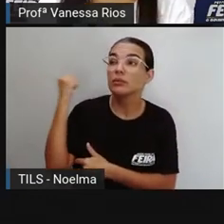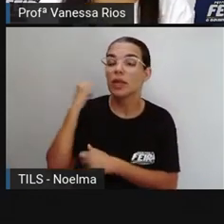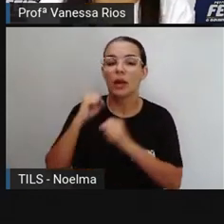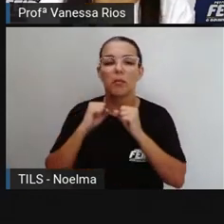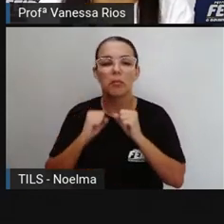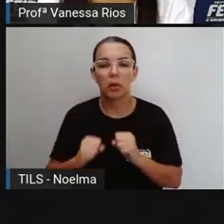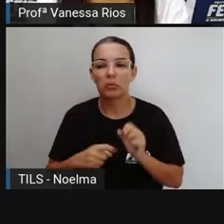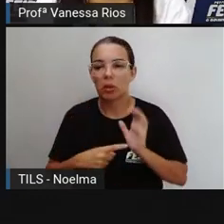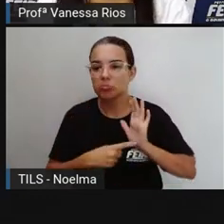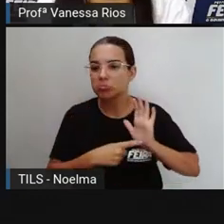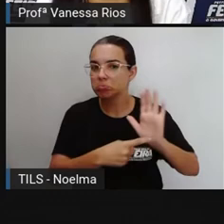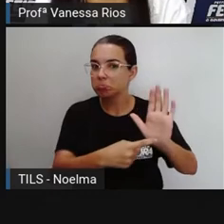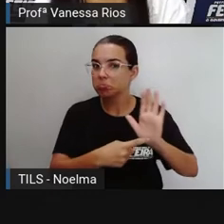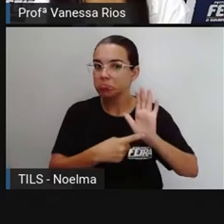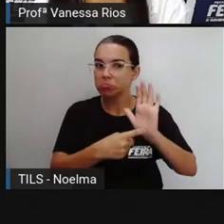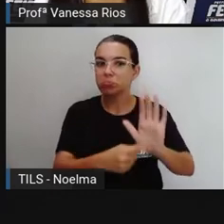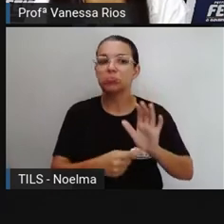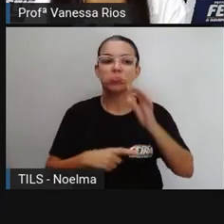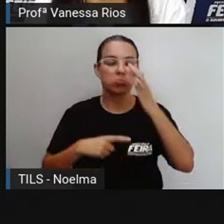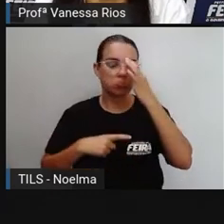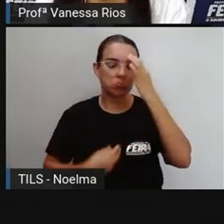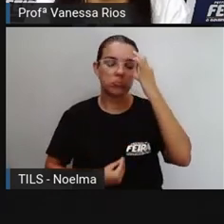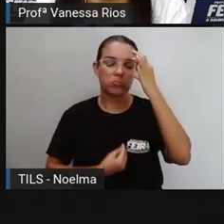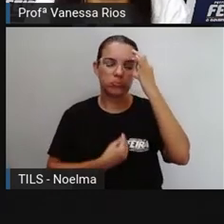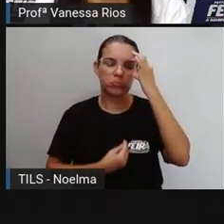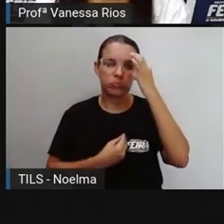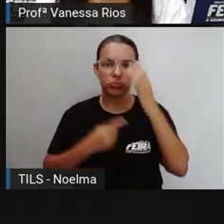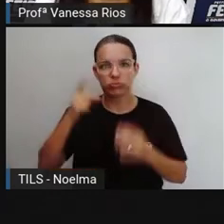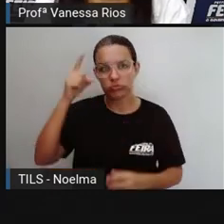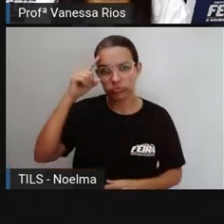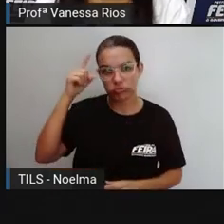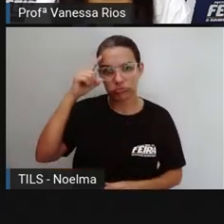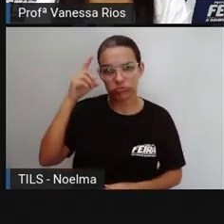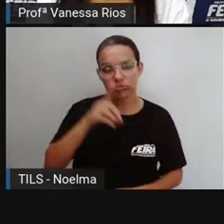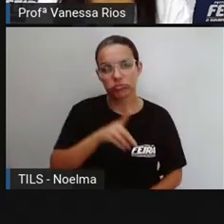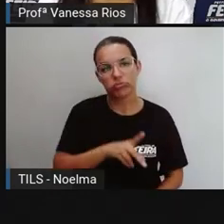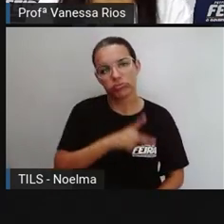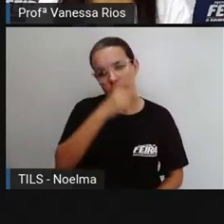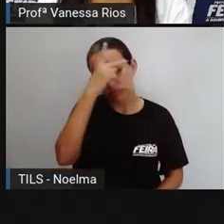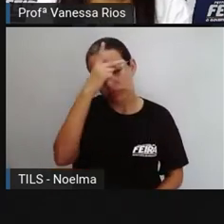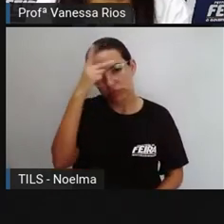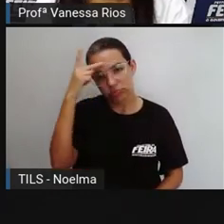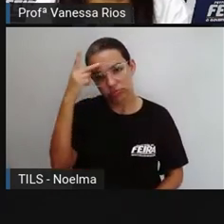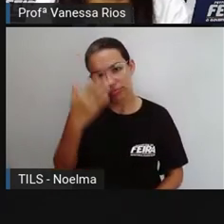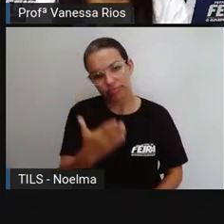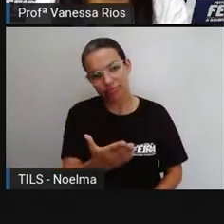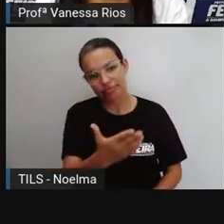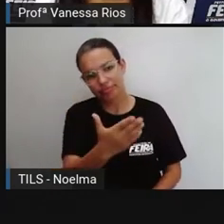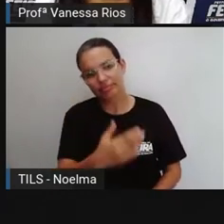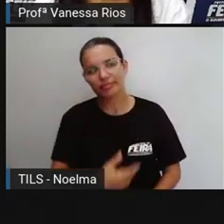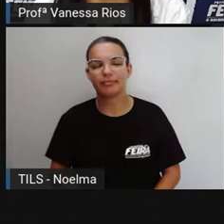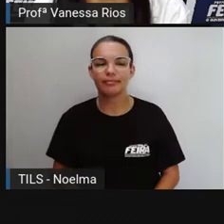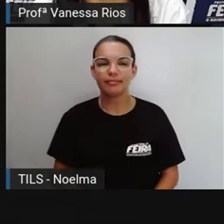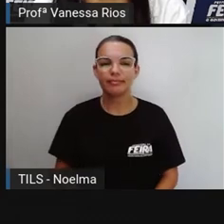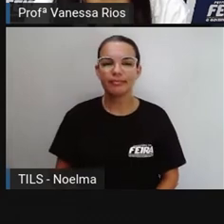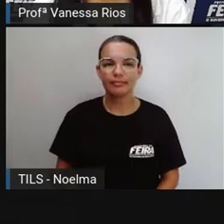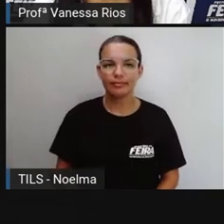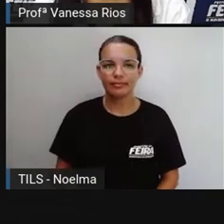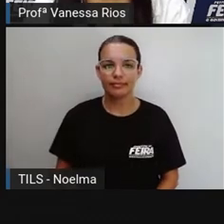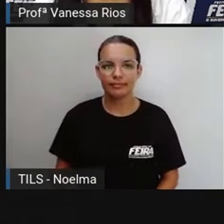podem aparecer, podem estar presentes no dia a dia das pessoas. Então, a Pró traz essa imagem para a gente observar,